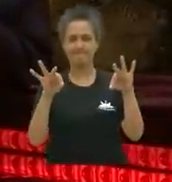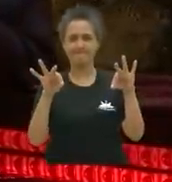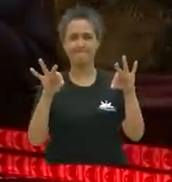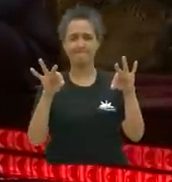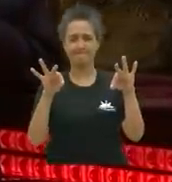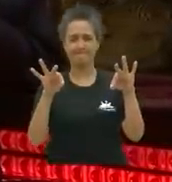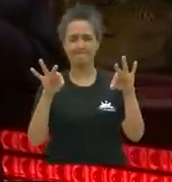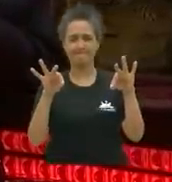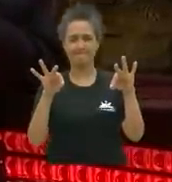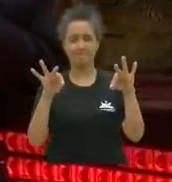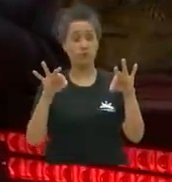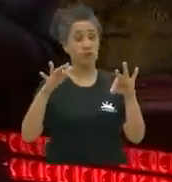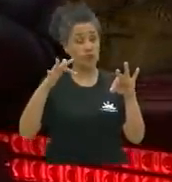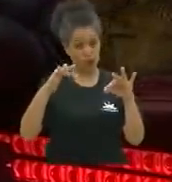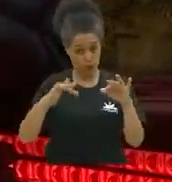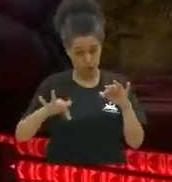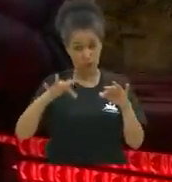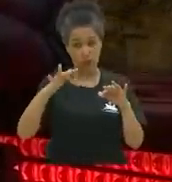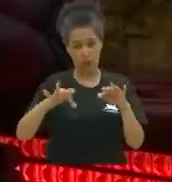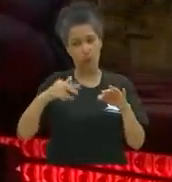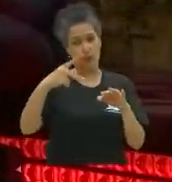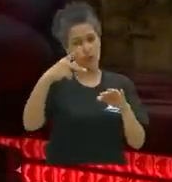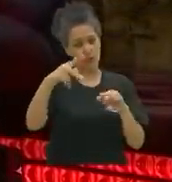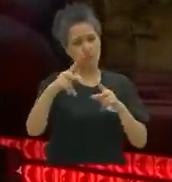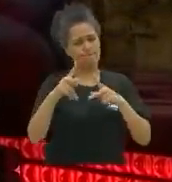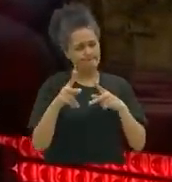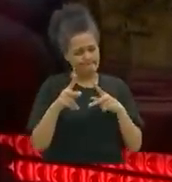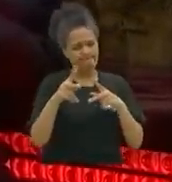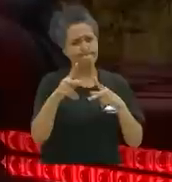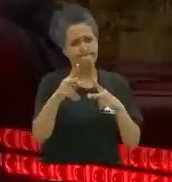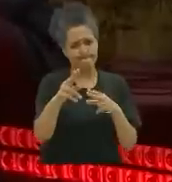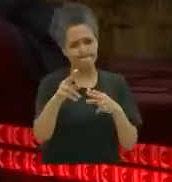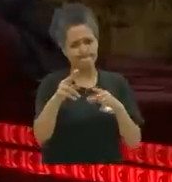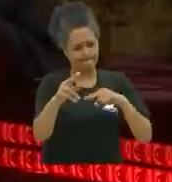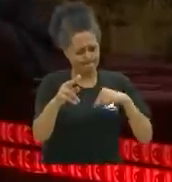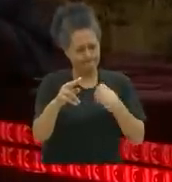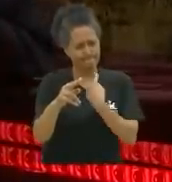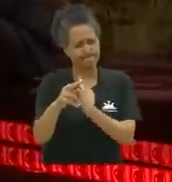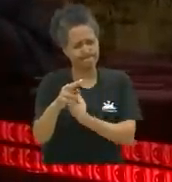a tua dor é a nossa dor, Verônica.